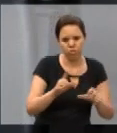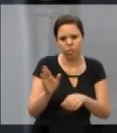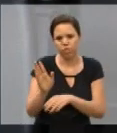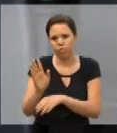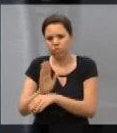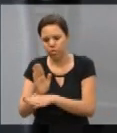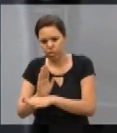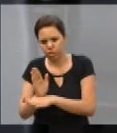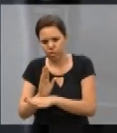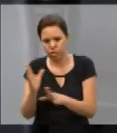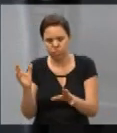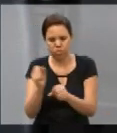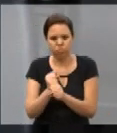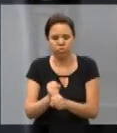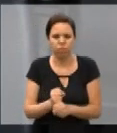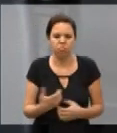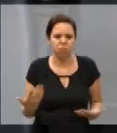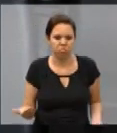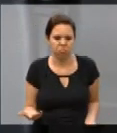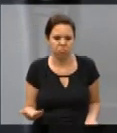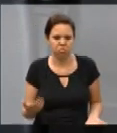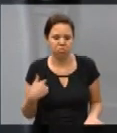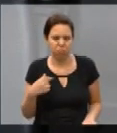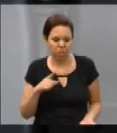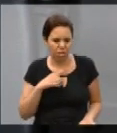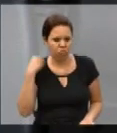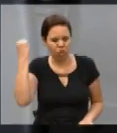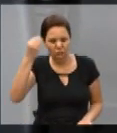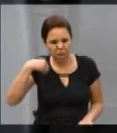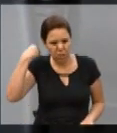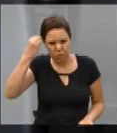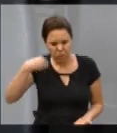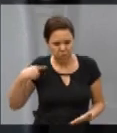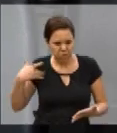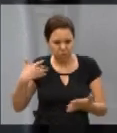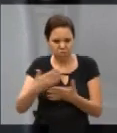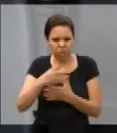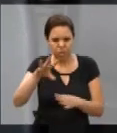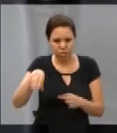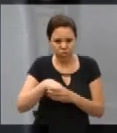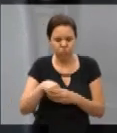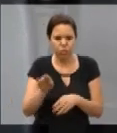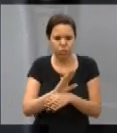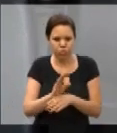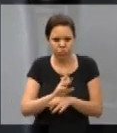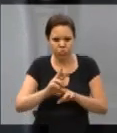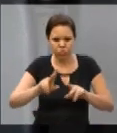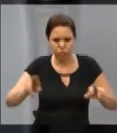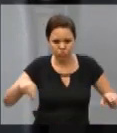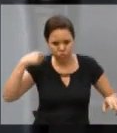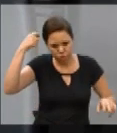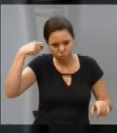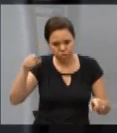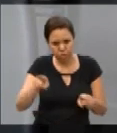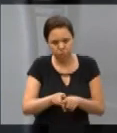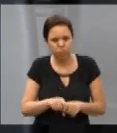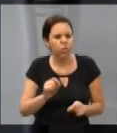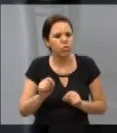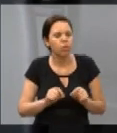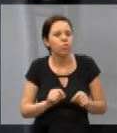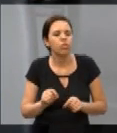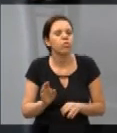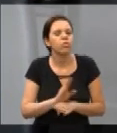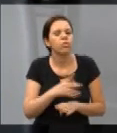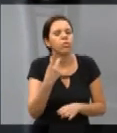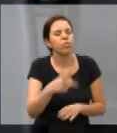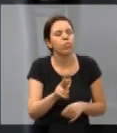Então, a gente vem trazendo essa bagagem também pro filme do Rodrigo, assim como outros atores também. Entende? O que o cinema representa